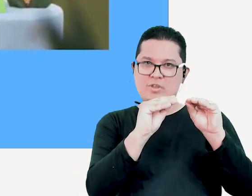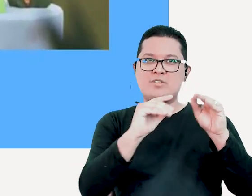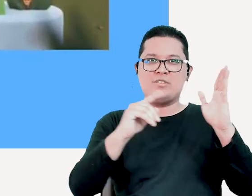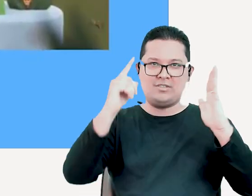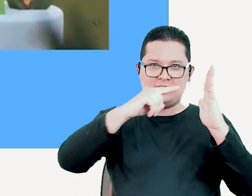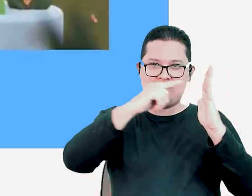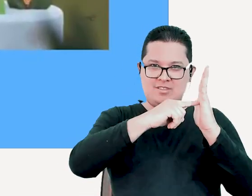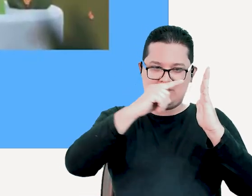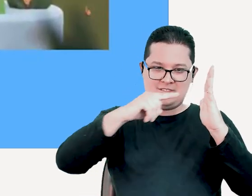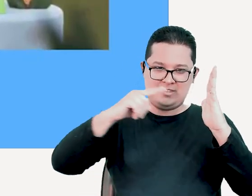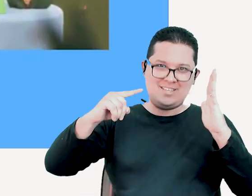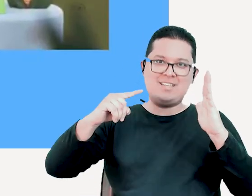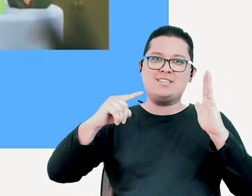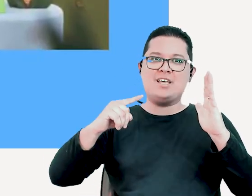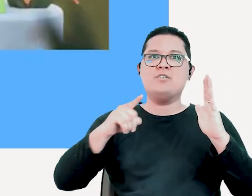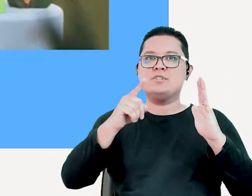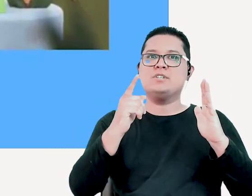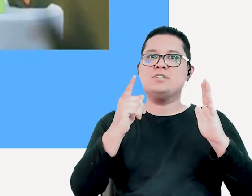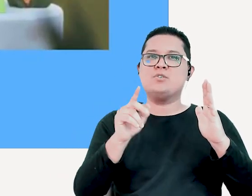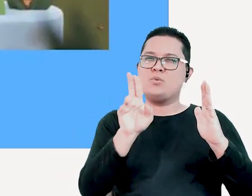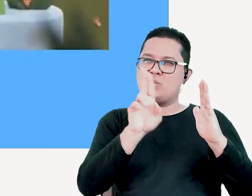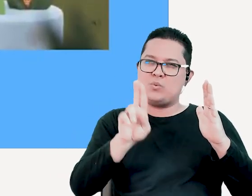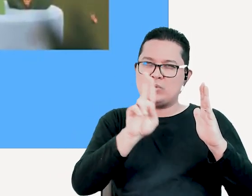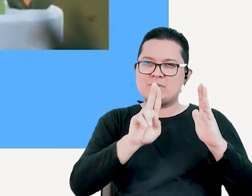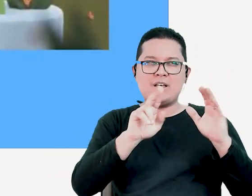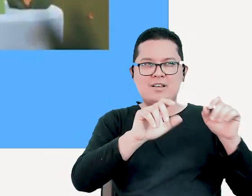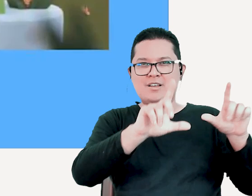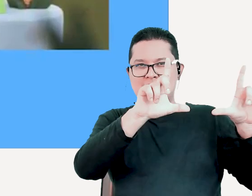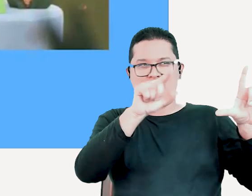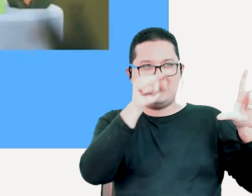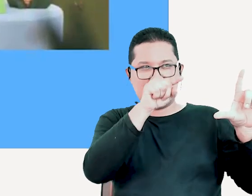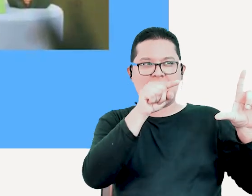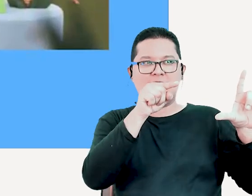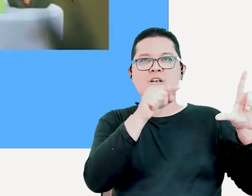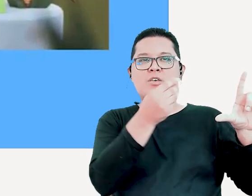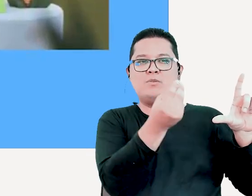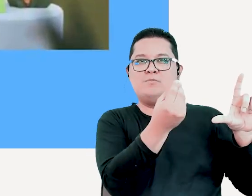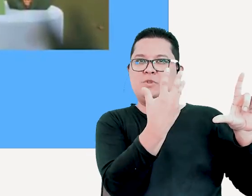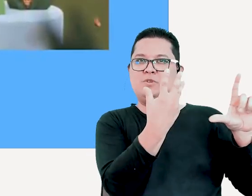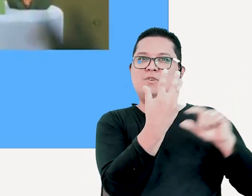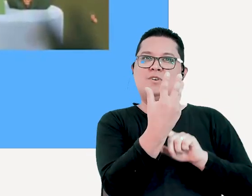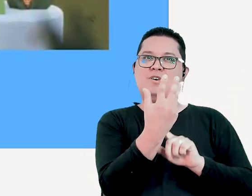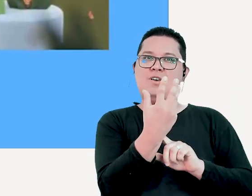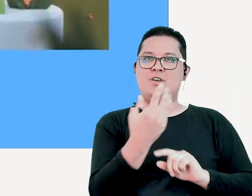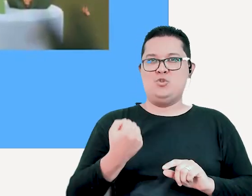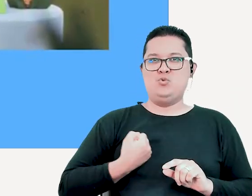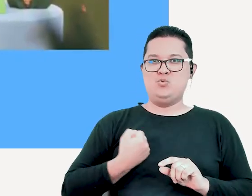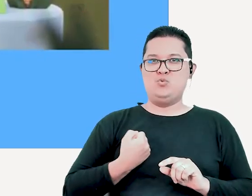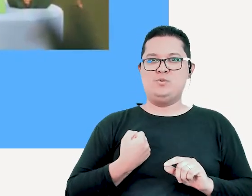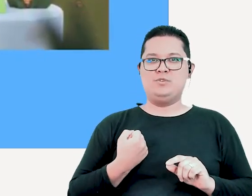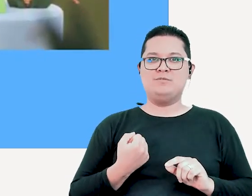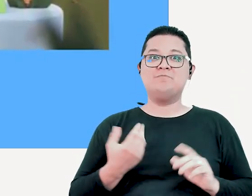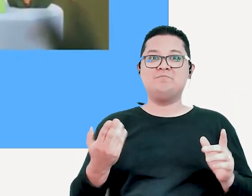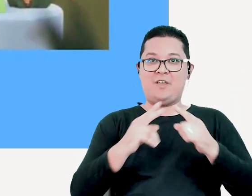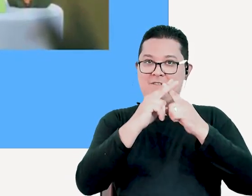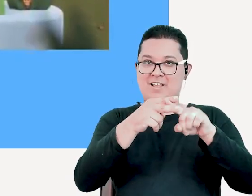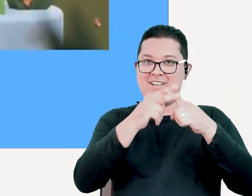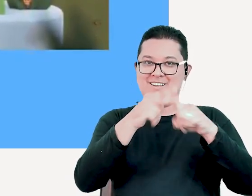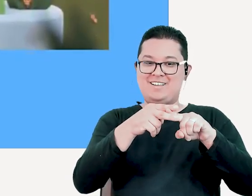de acesso, né? Então, as ferramentas aqui é super importante para a gente dar